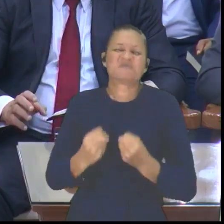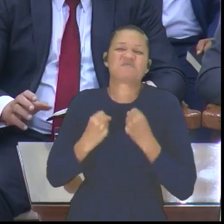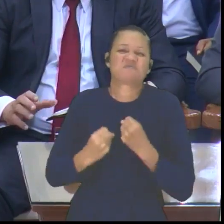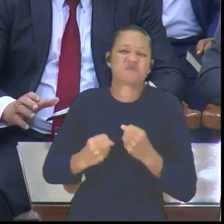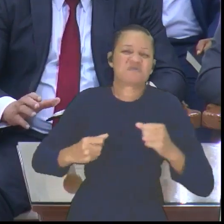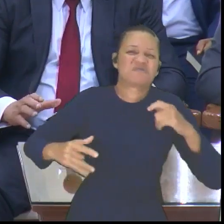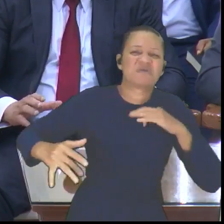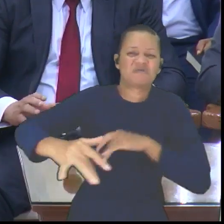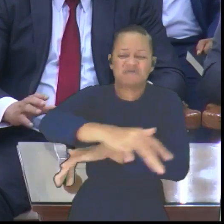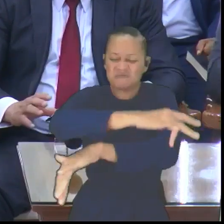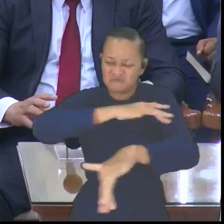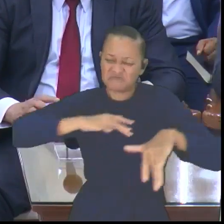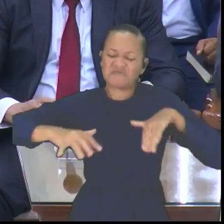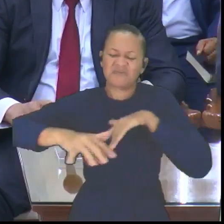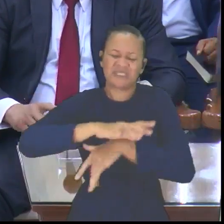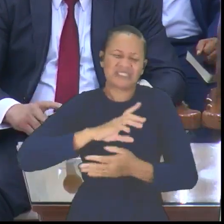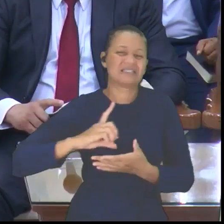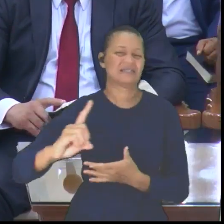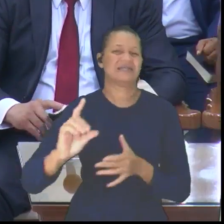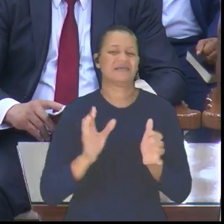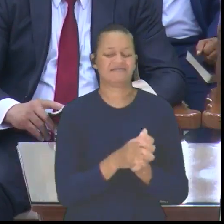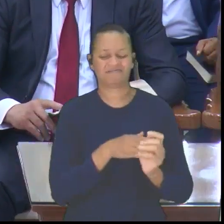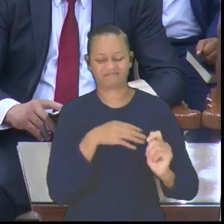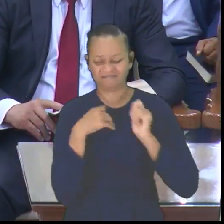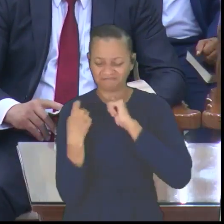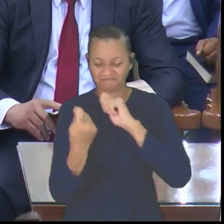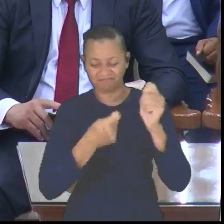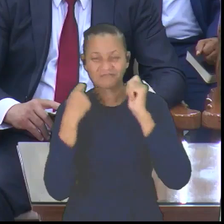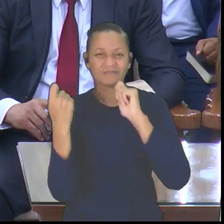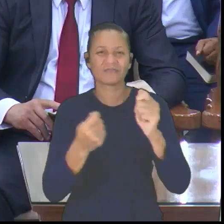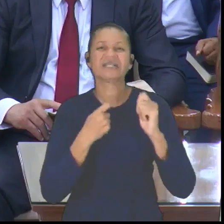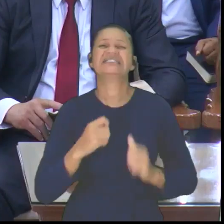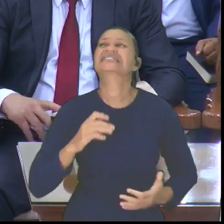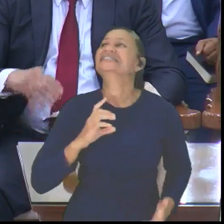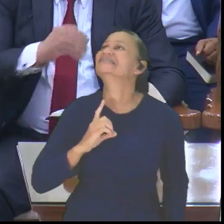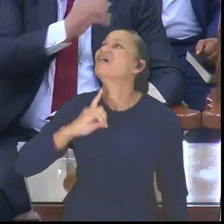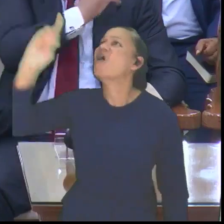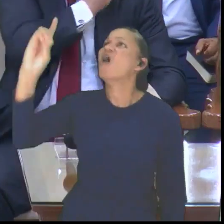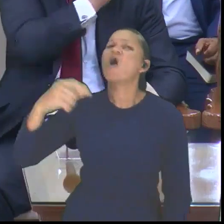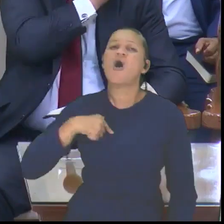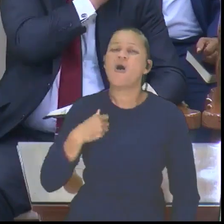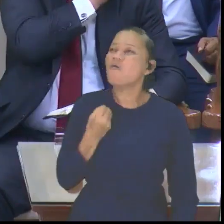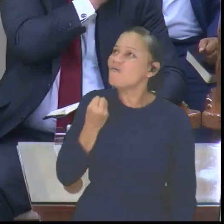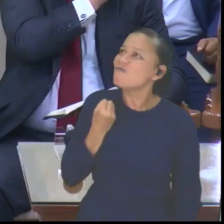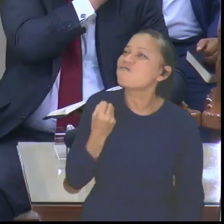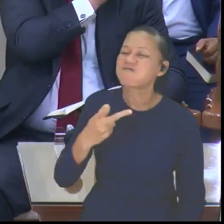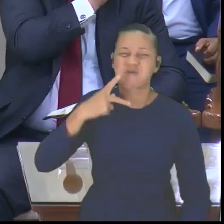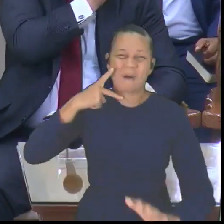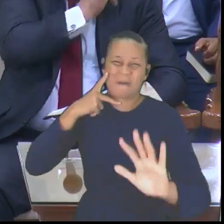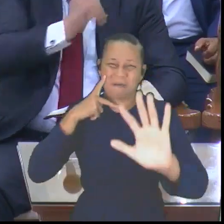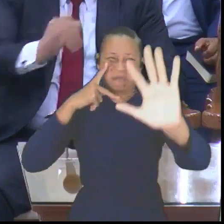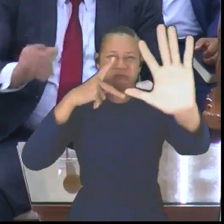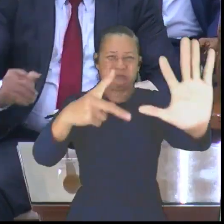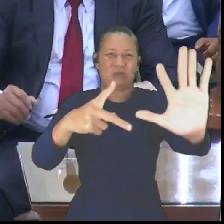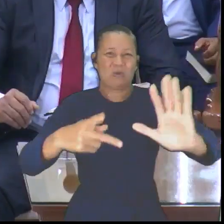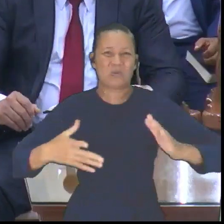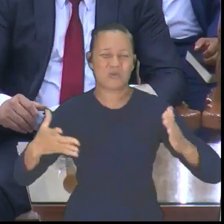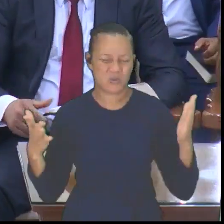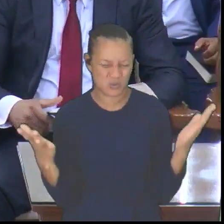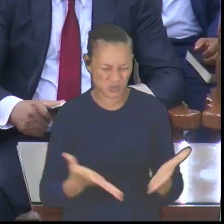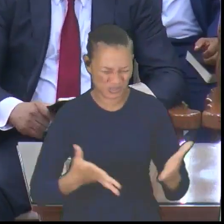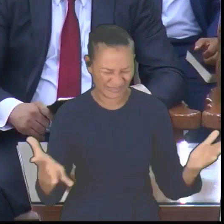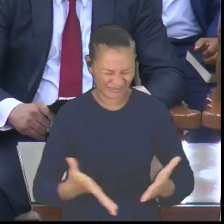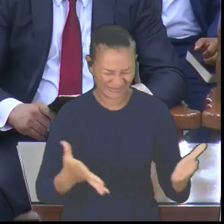intervenção divina. Aleluia. Deus, eu vou profetizar o que está descendo do céu. Deus hoje